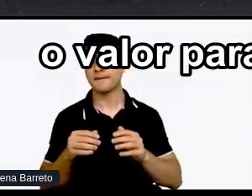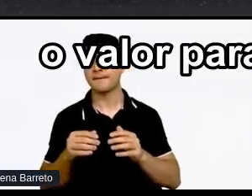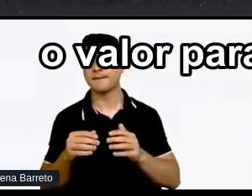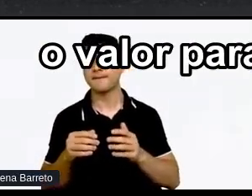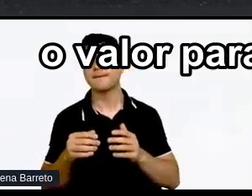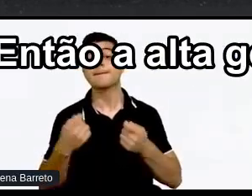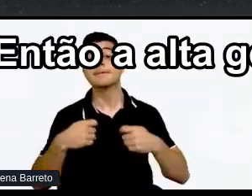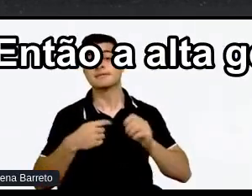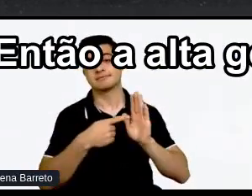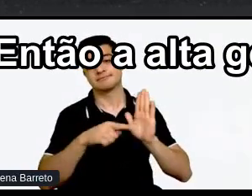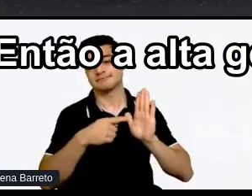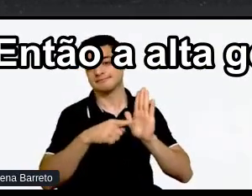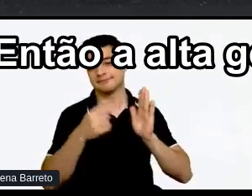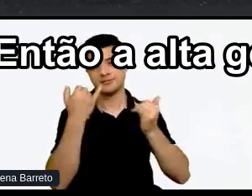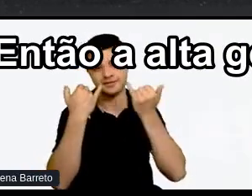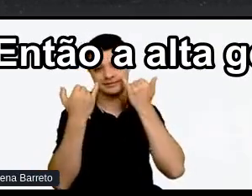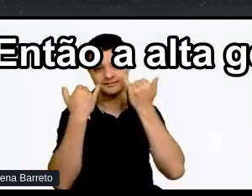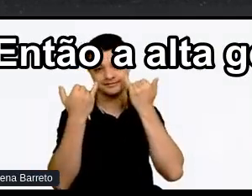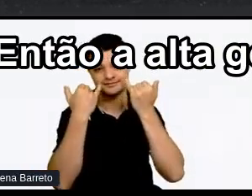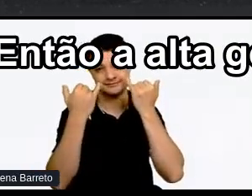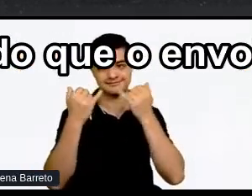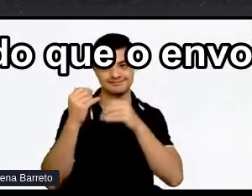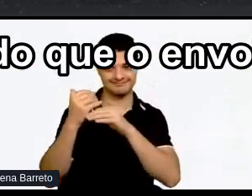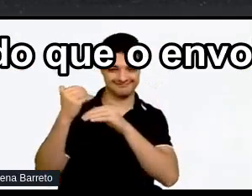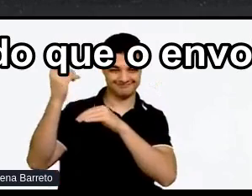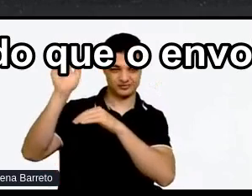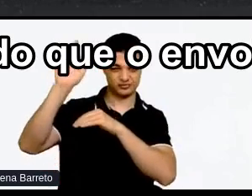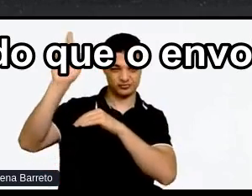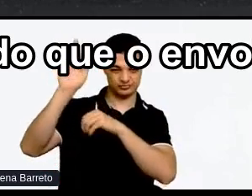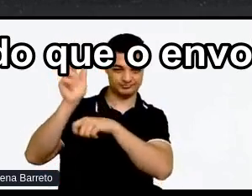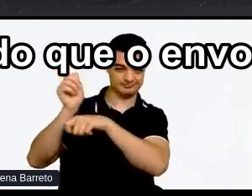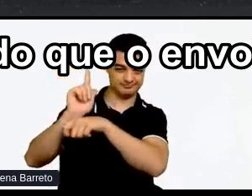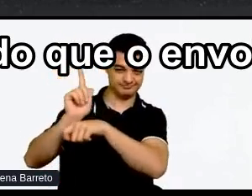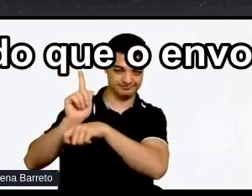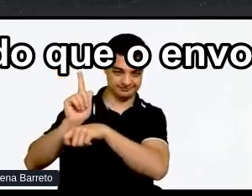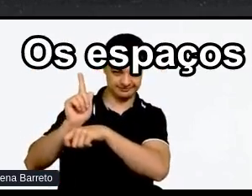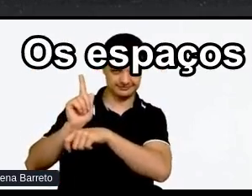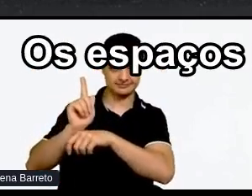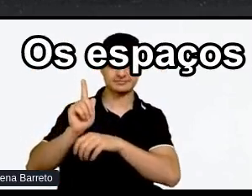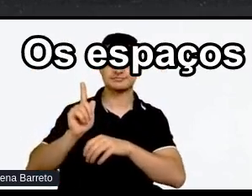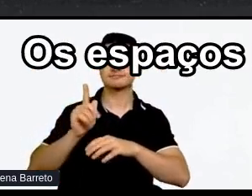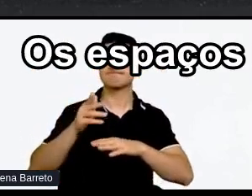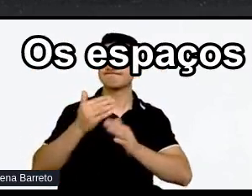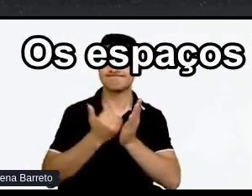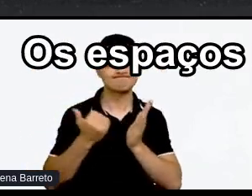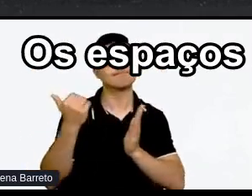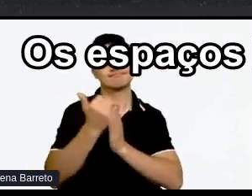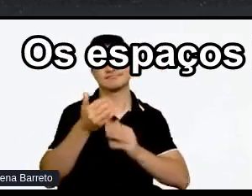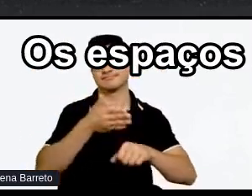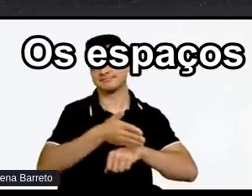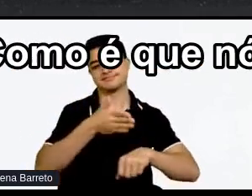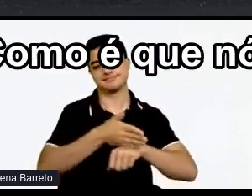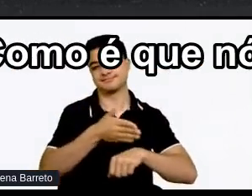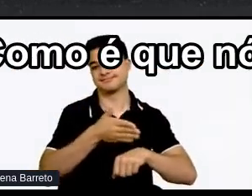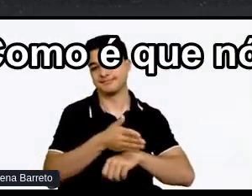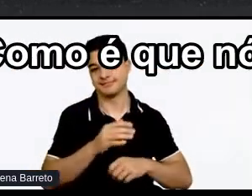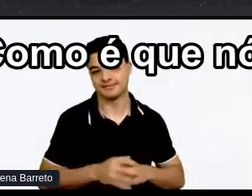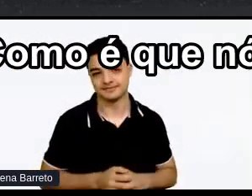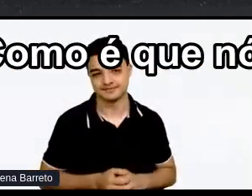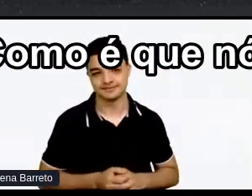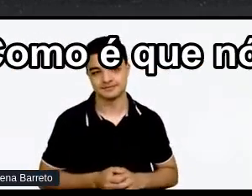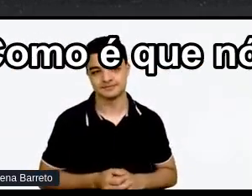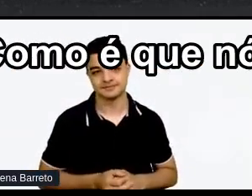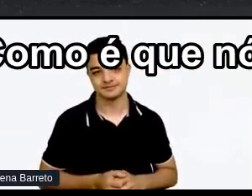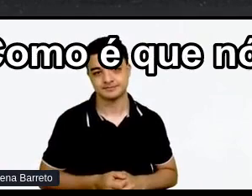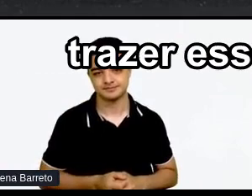valor para o negócio. Então, a alta gestão, ela tem mais do que o envolvimento nisso. Os espaços inspiradores.